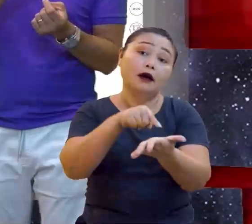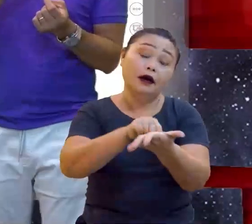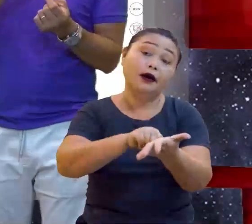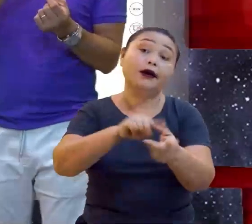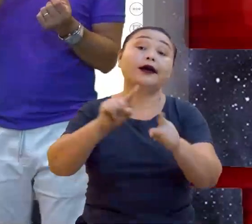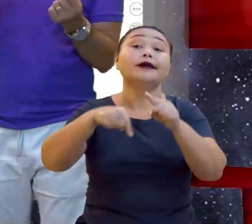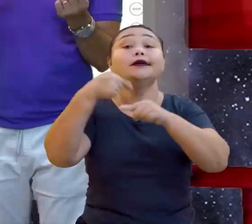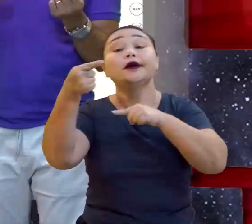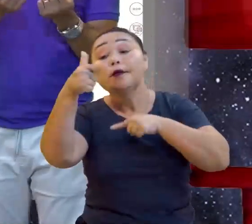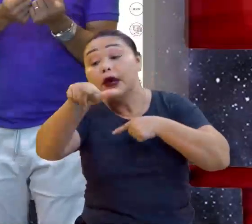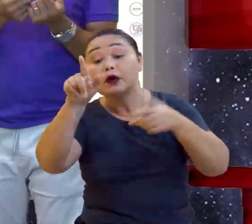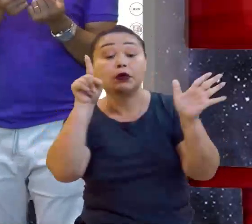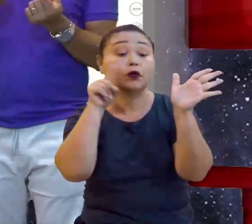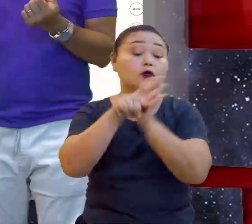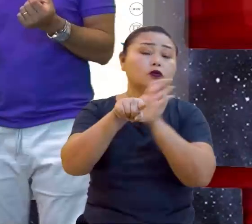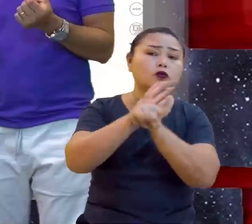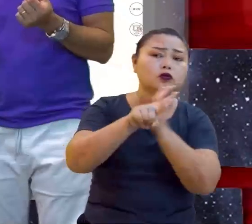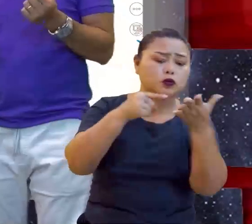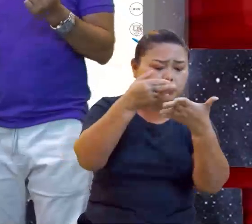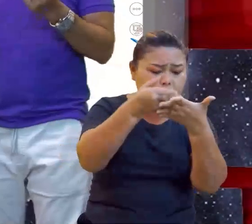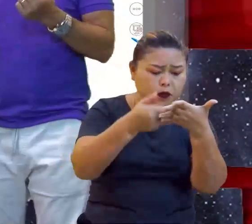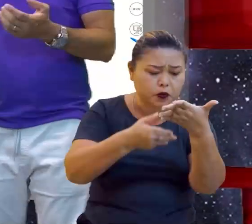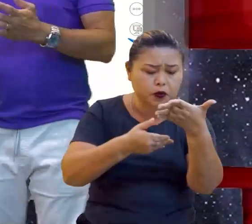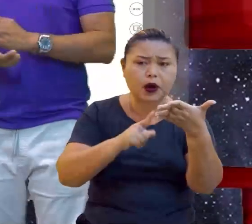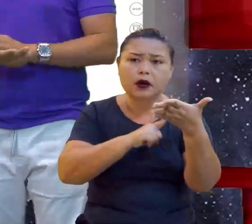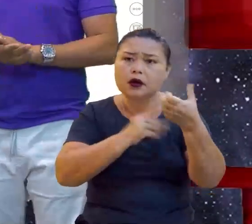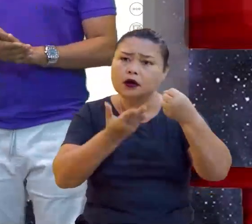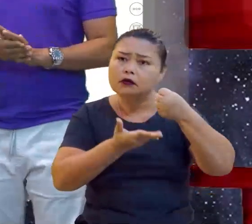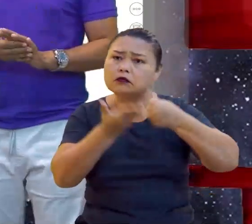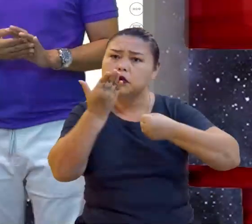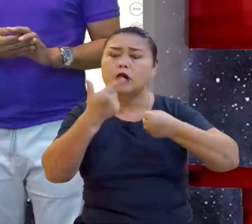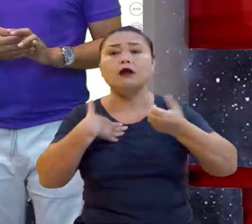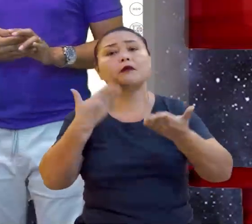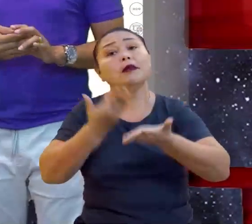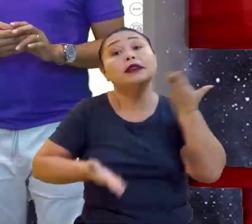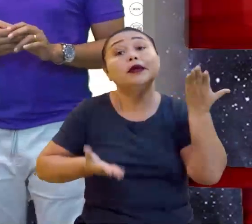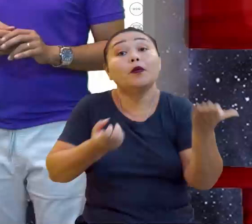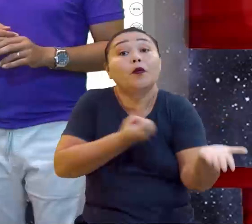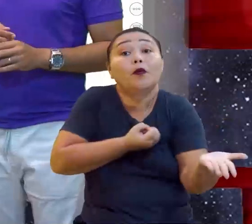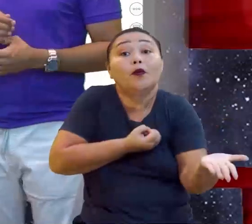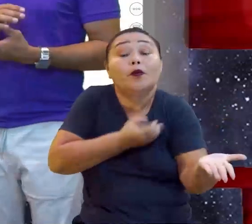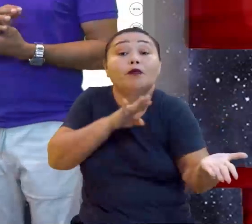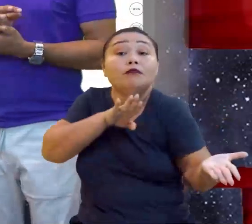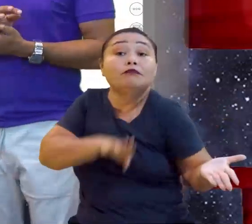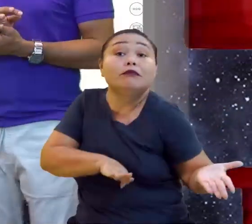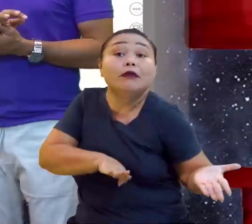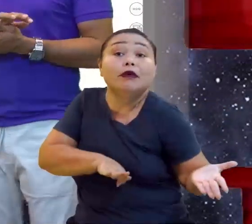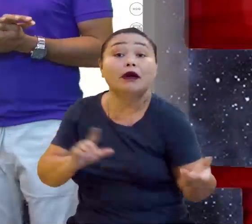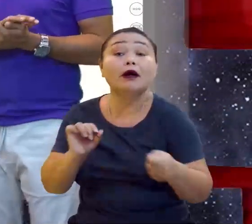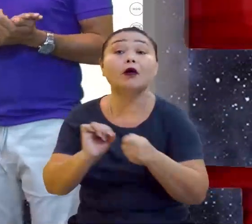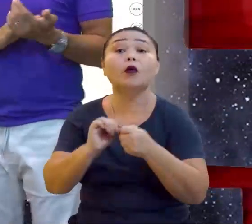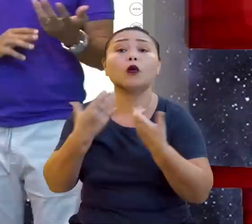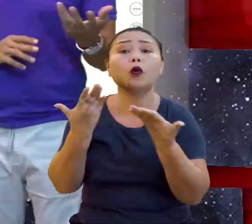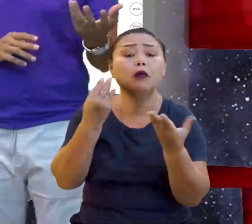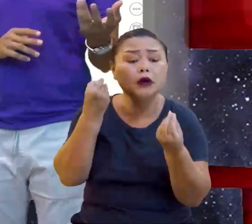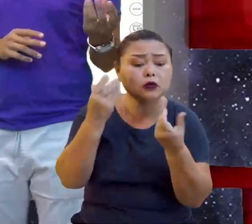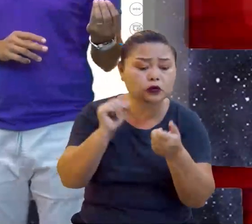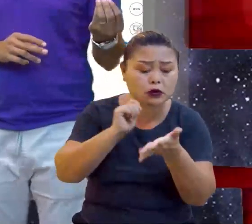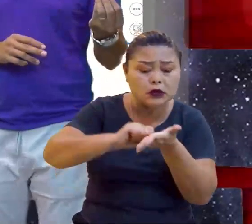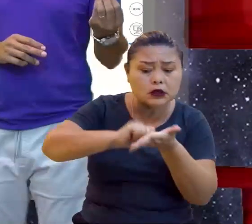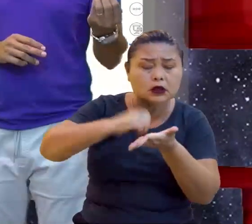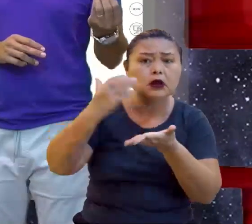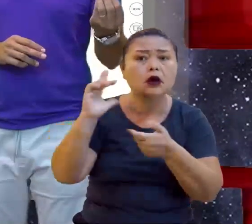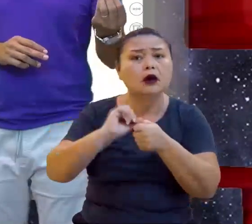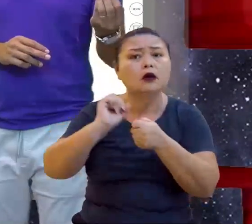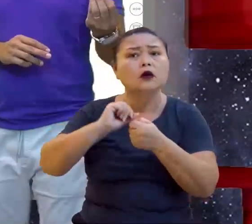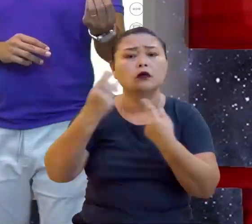envolve uma linha de raciocínio que tem potência, você vai perder ponto. Por quê? Como é que ele não sabe notação científica e acertou essa questão